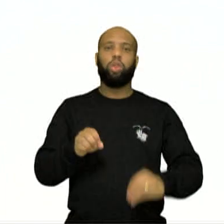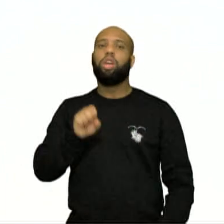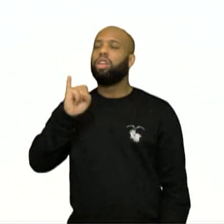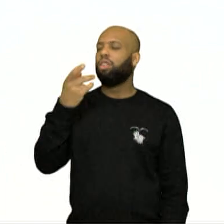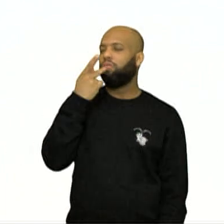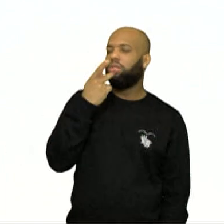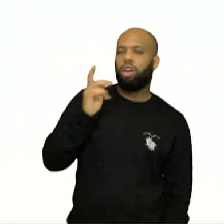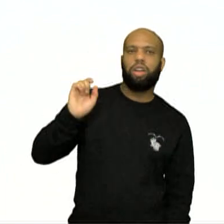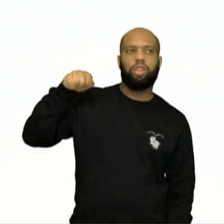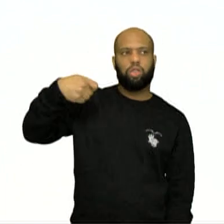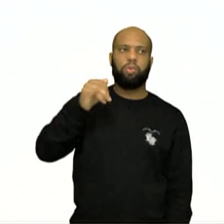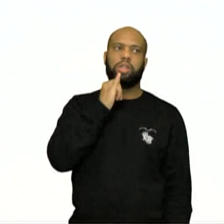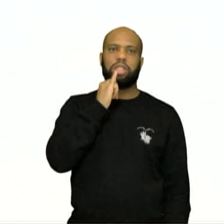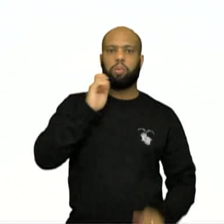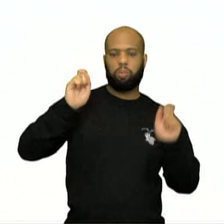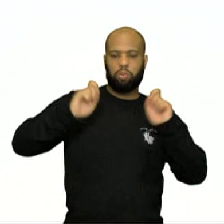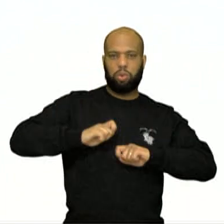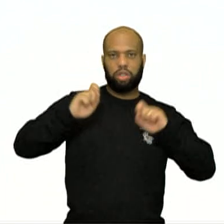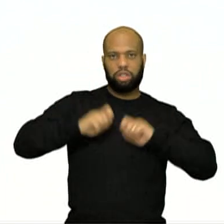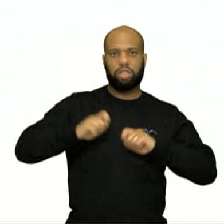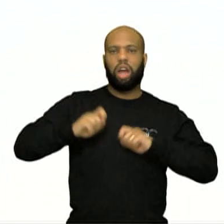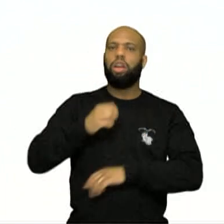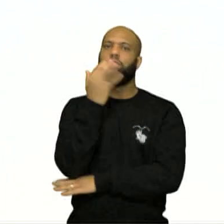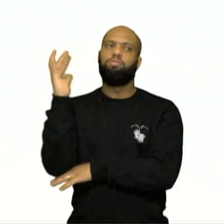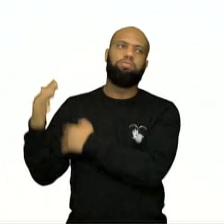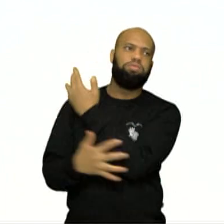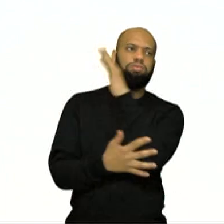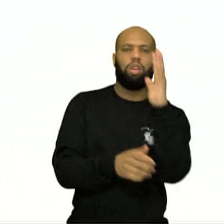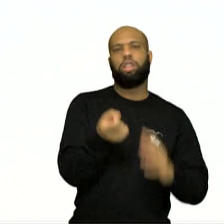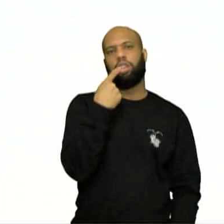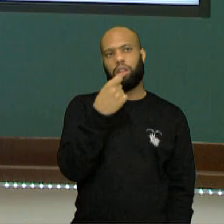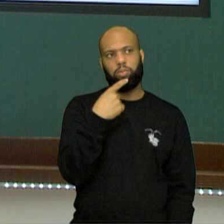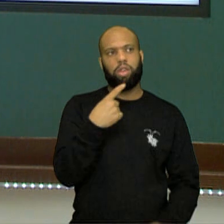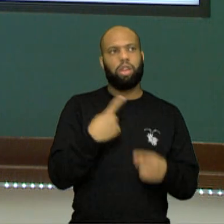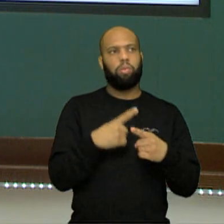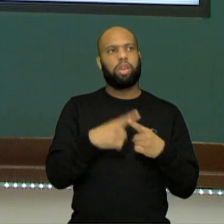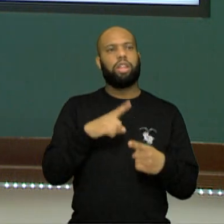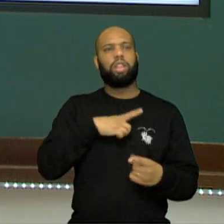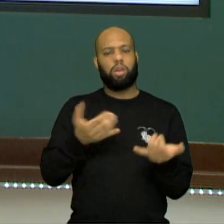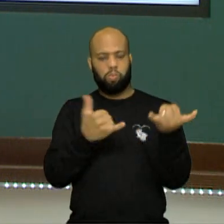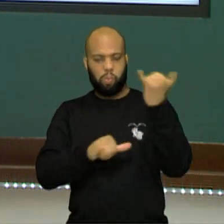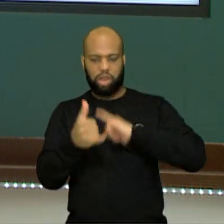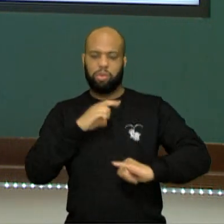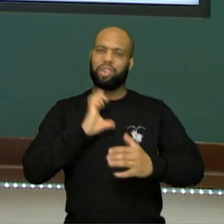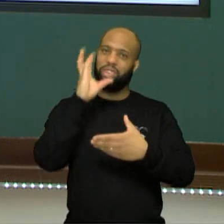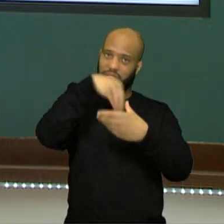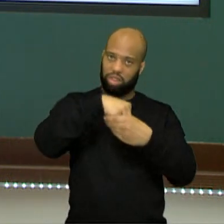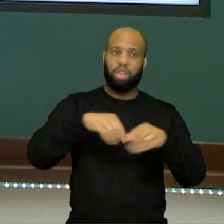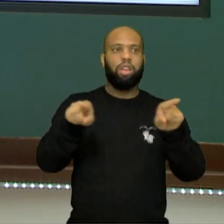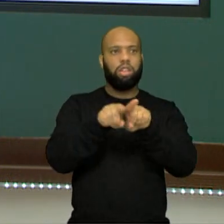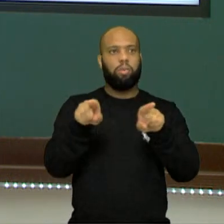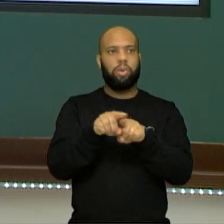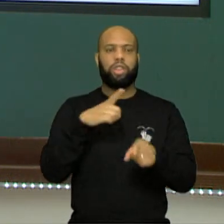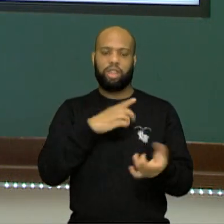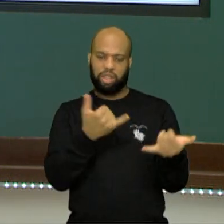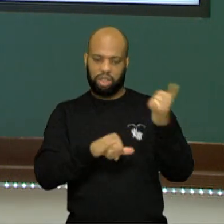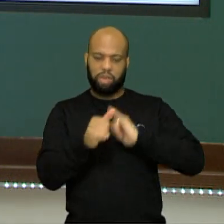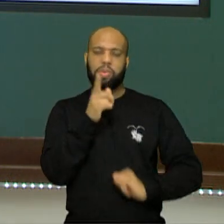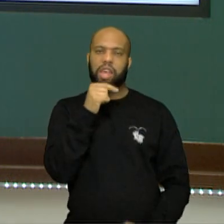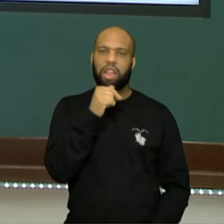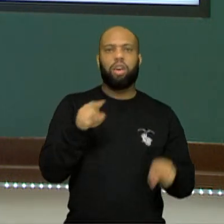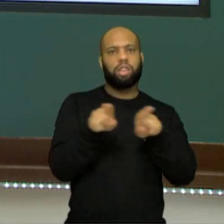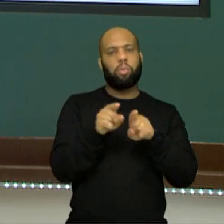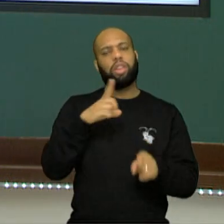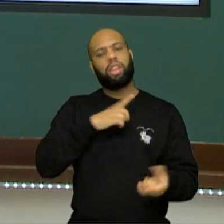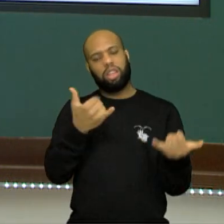falo da capacidade da planta de ser medicinal, é porque existe uma química nela. Assim como tem química na água, como tem